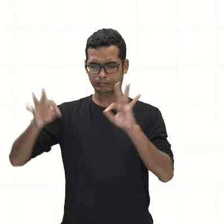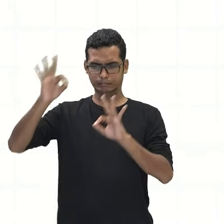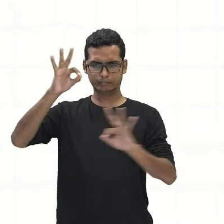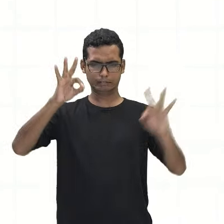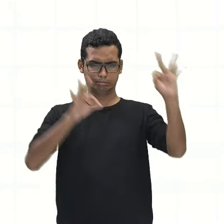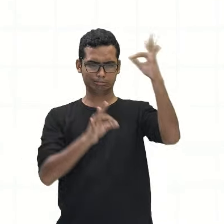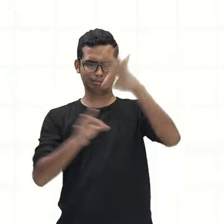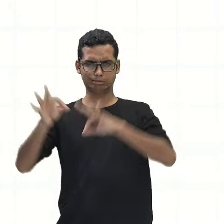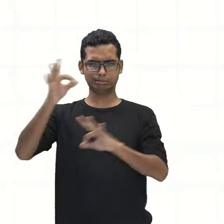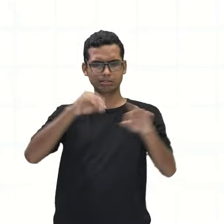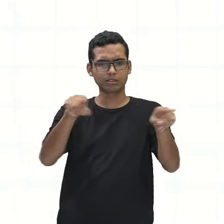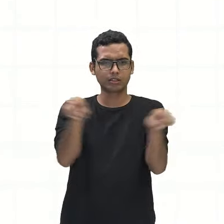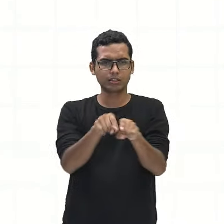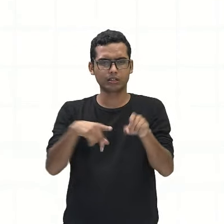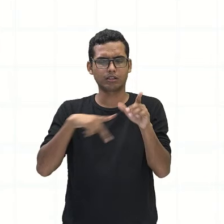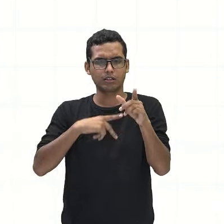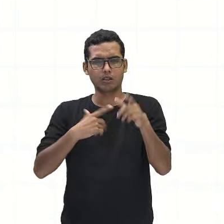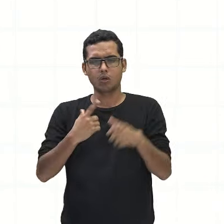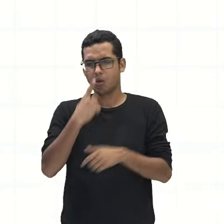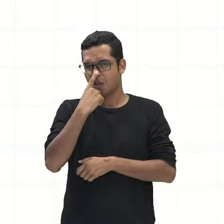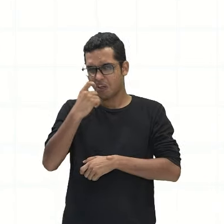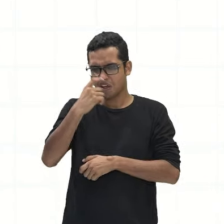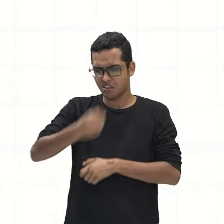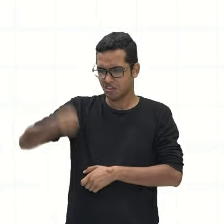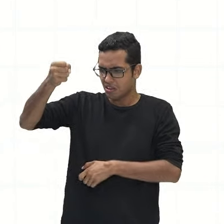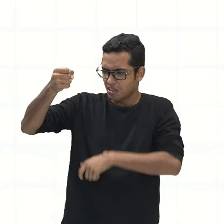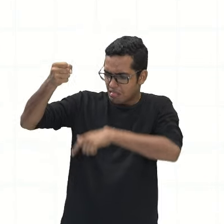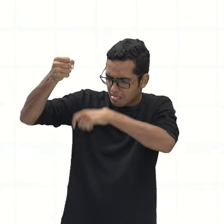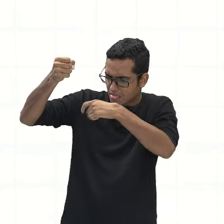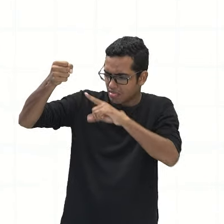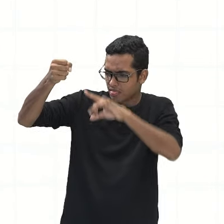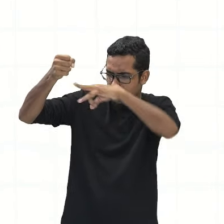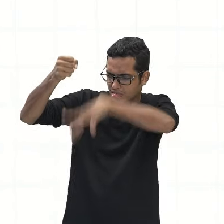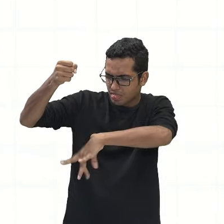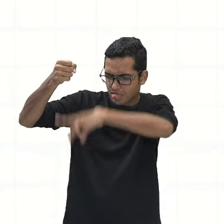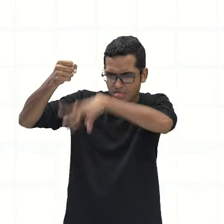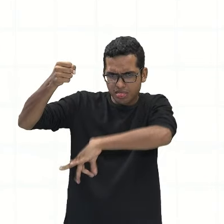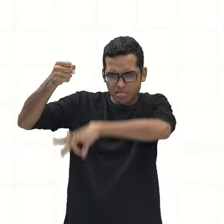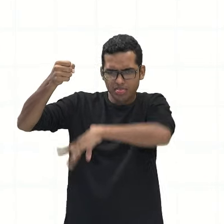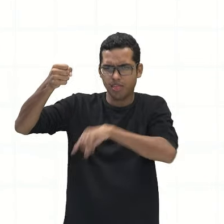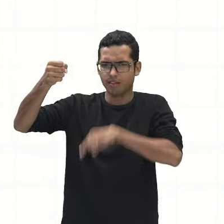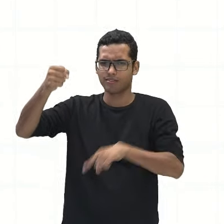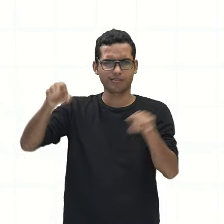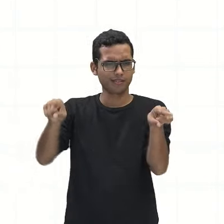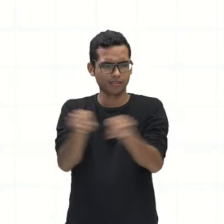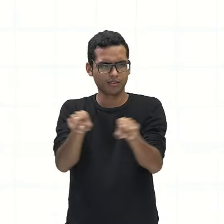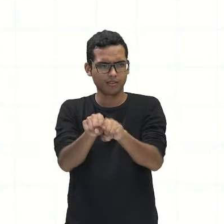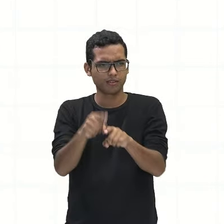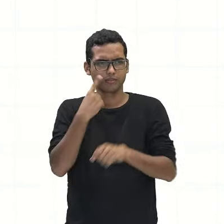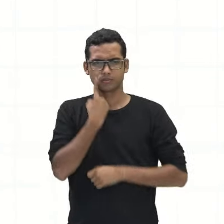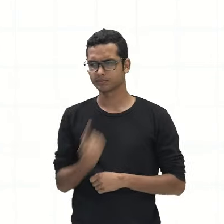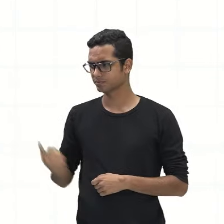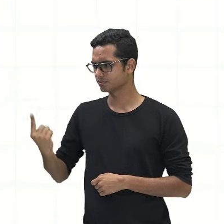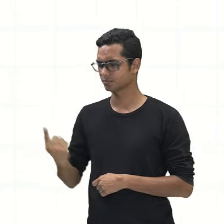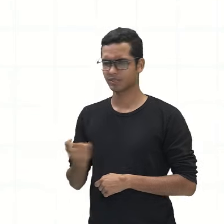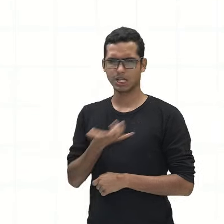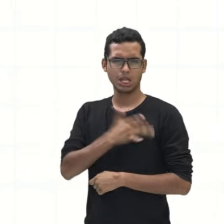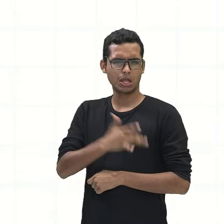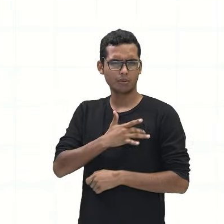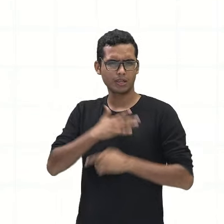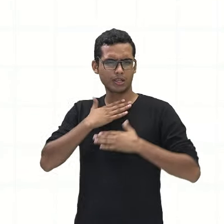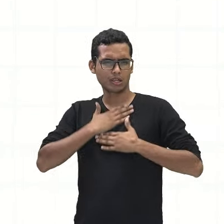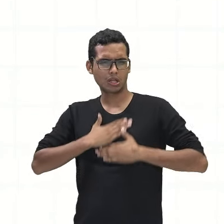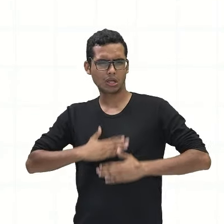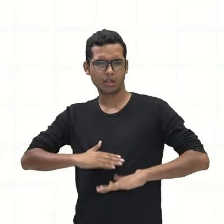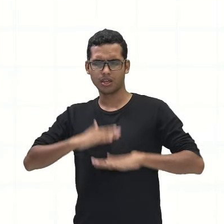pingando, aí temos pombos aqui pelo chão. Aí a personagem diz, que pena, queria descansar um pouco, mas tem lixo. Aí nós vamos